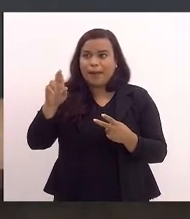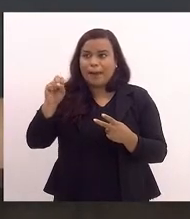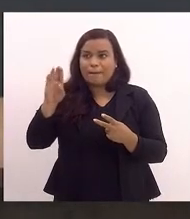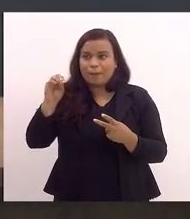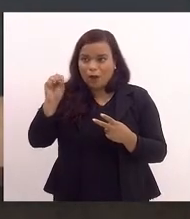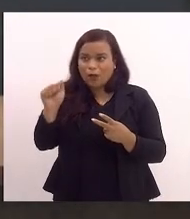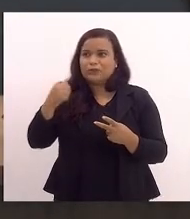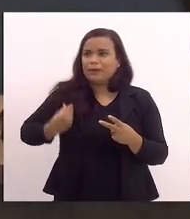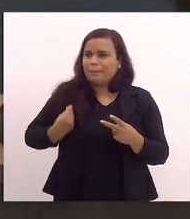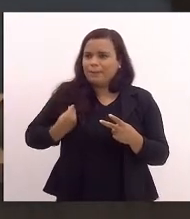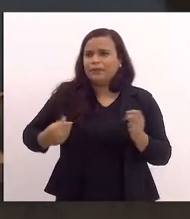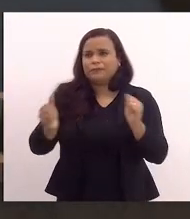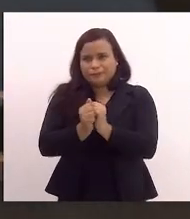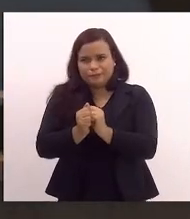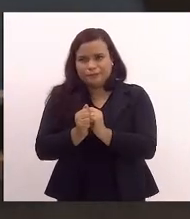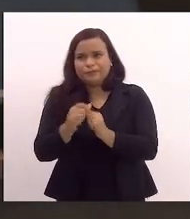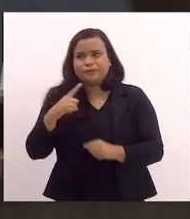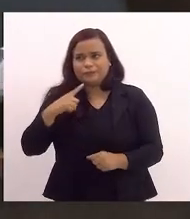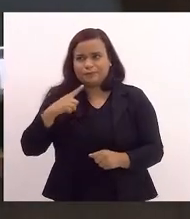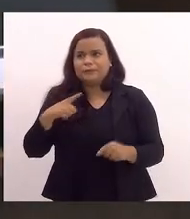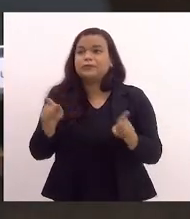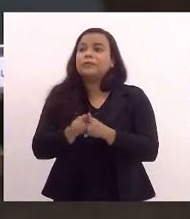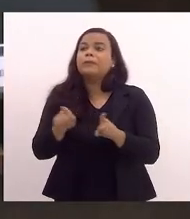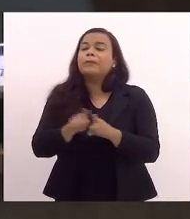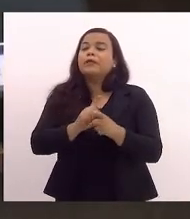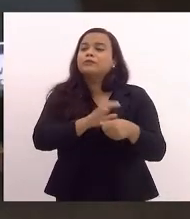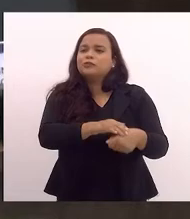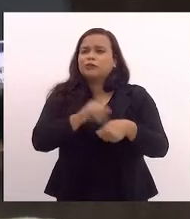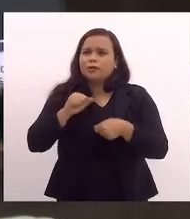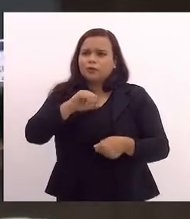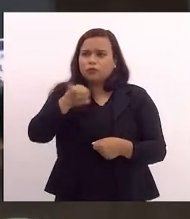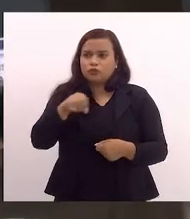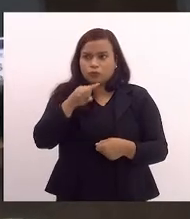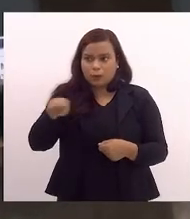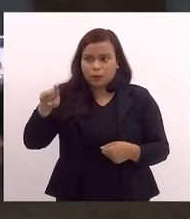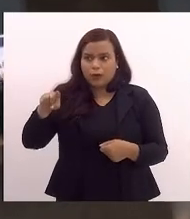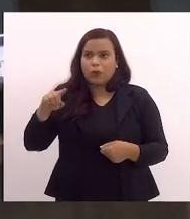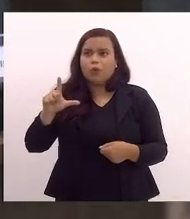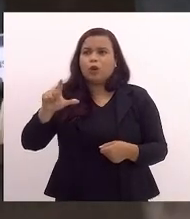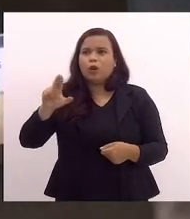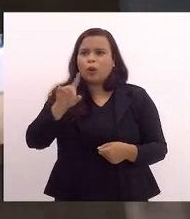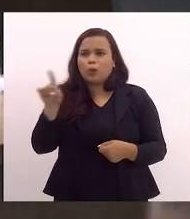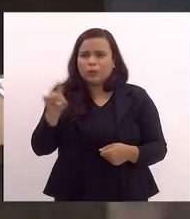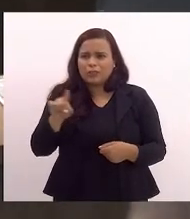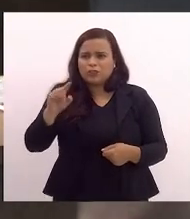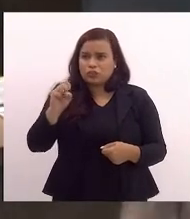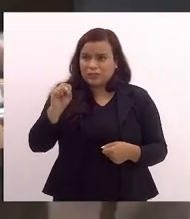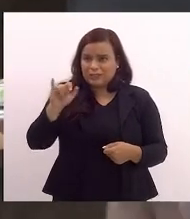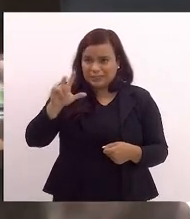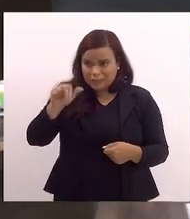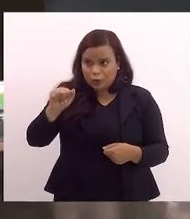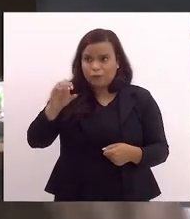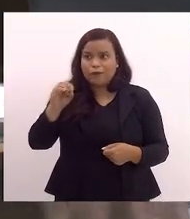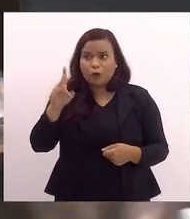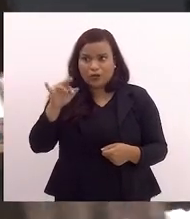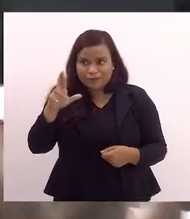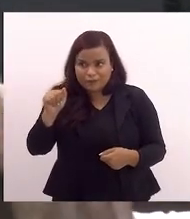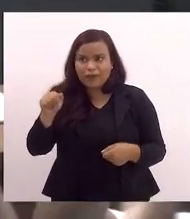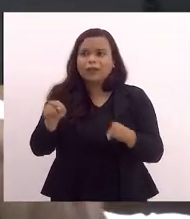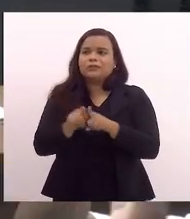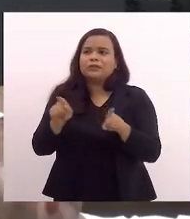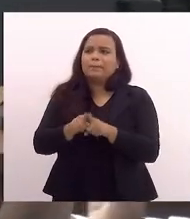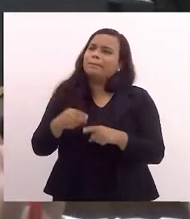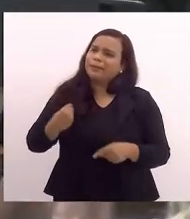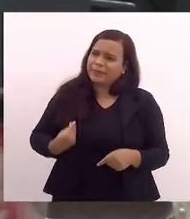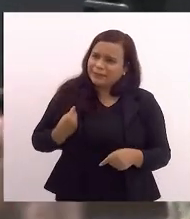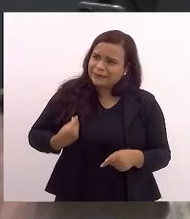presente entre nós. Chamo aqui João Luiz da Silva Oliveira, que também está